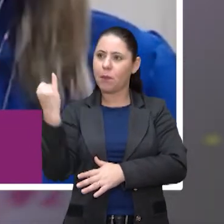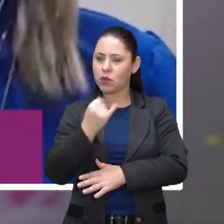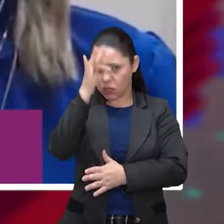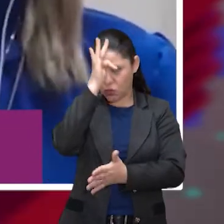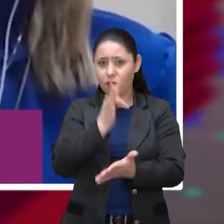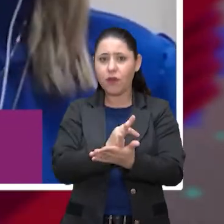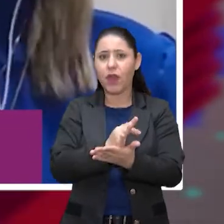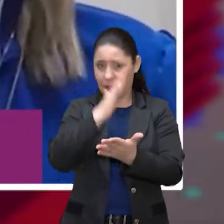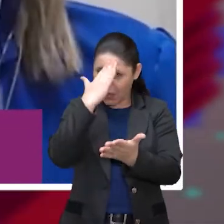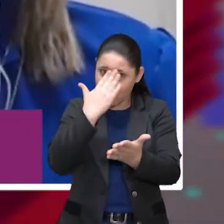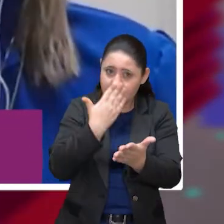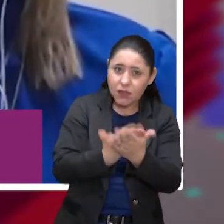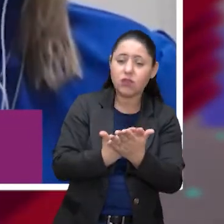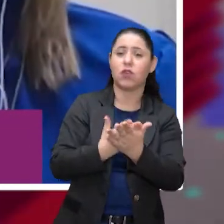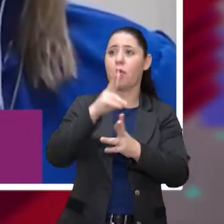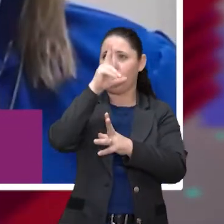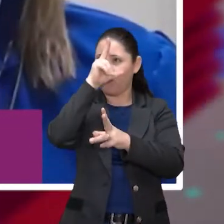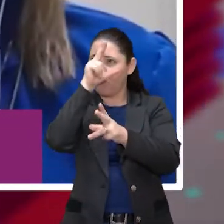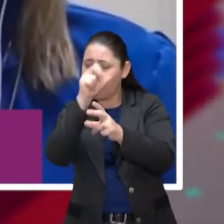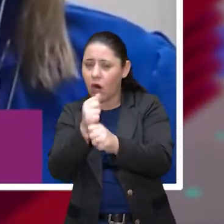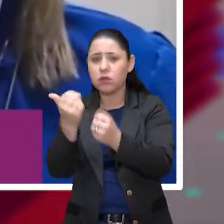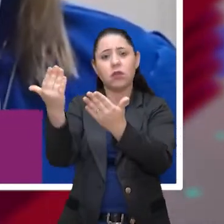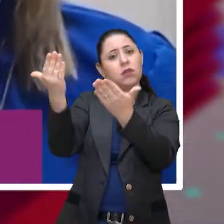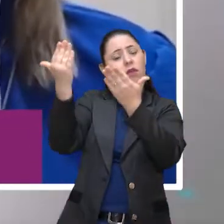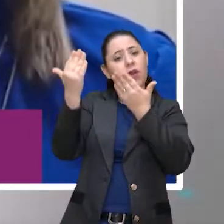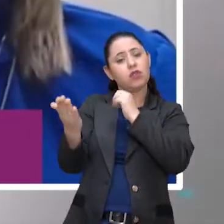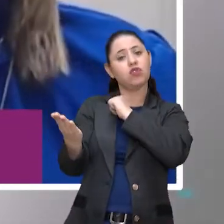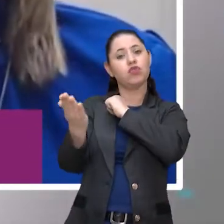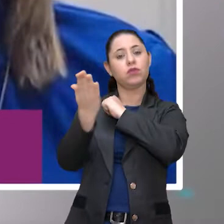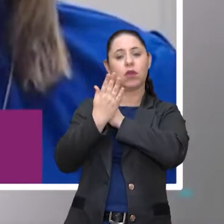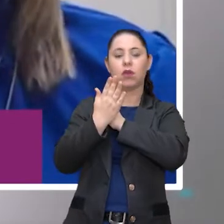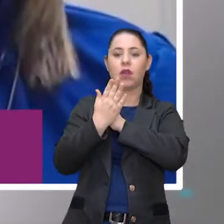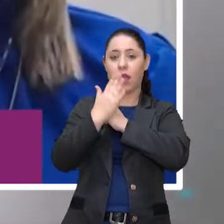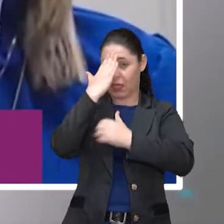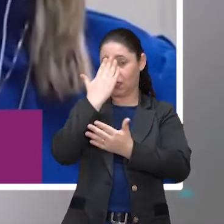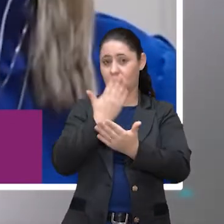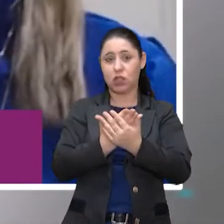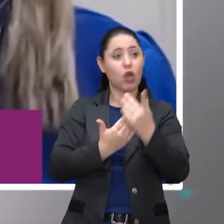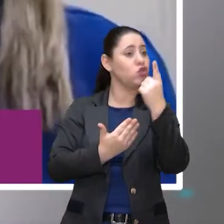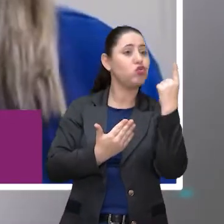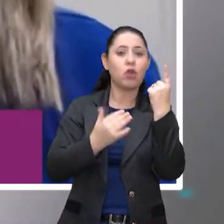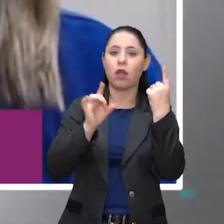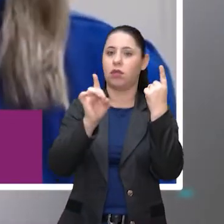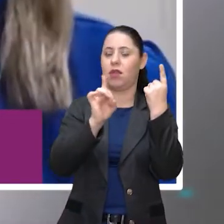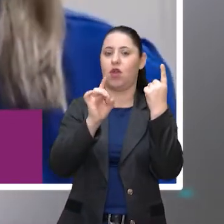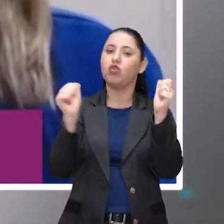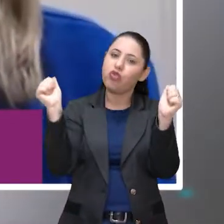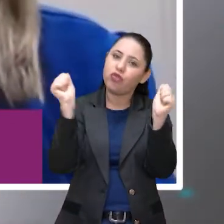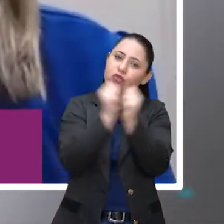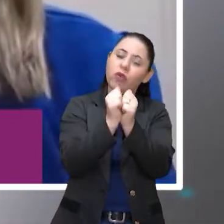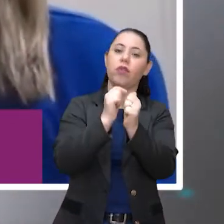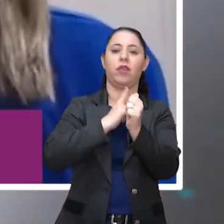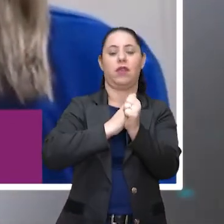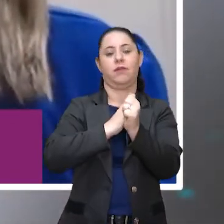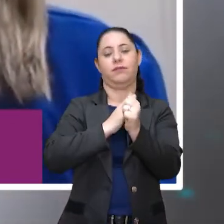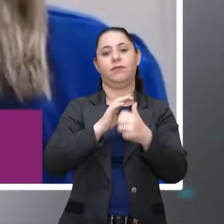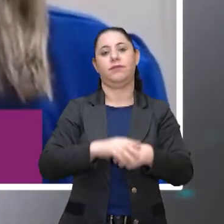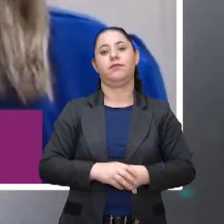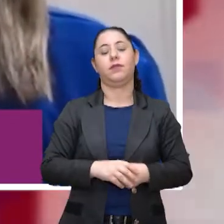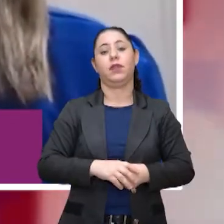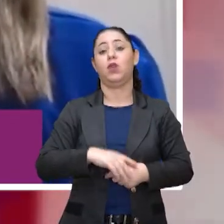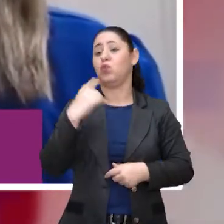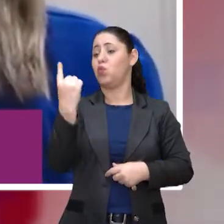É acreditar numa força, né? É acreditar que a gente não está sozinho. E puxando a questão do